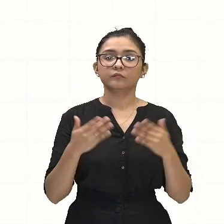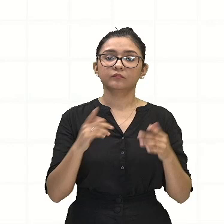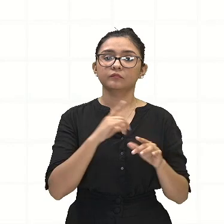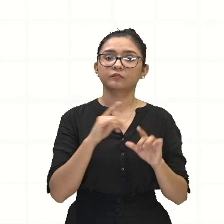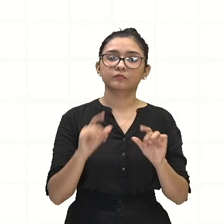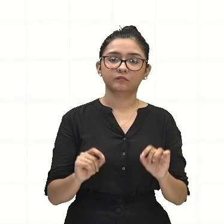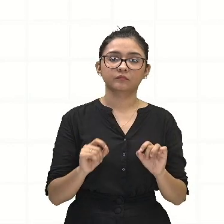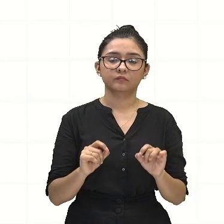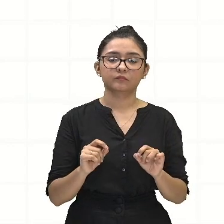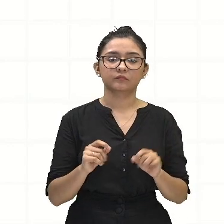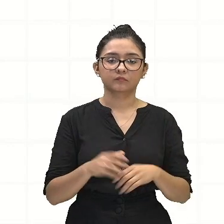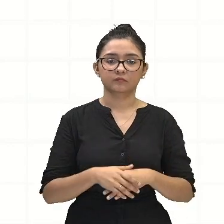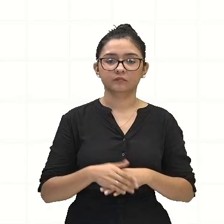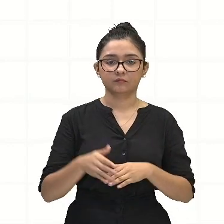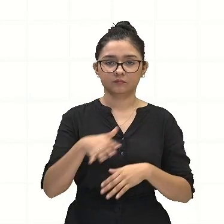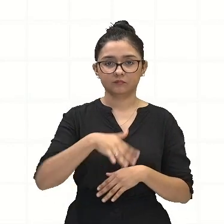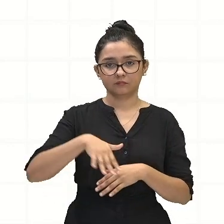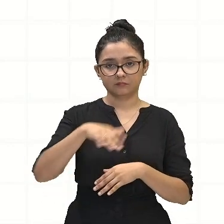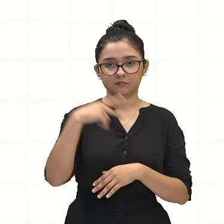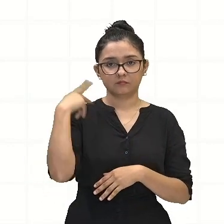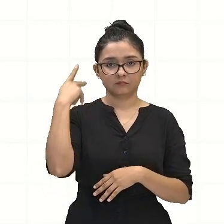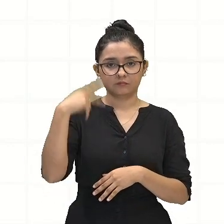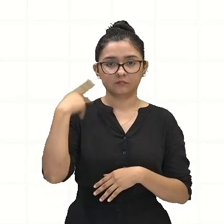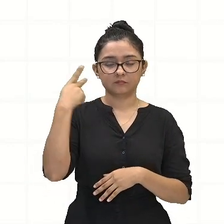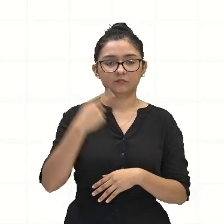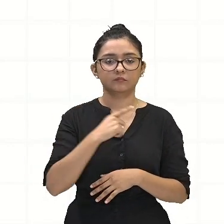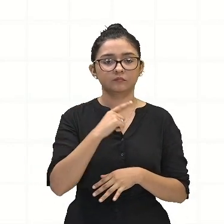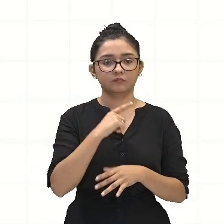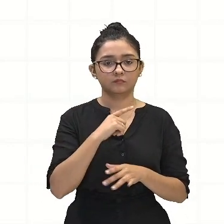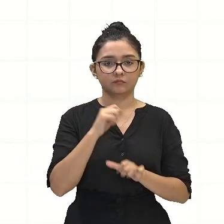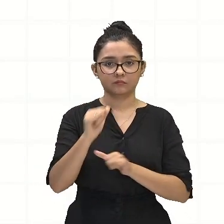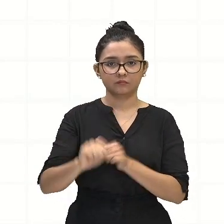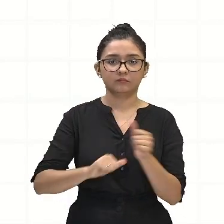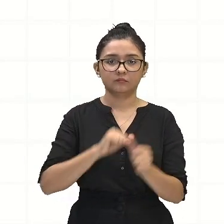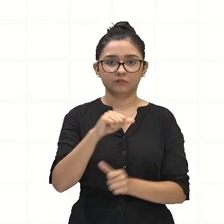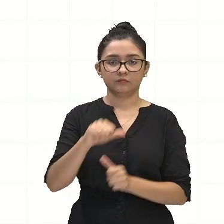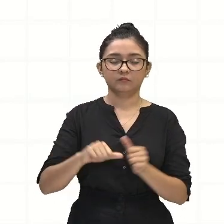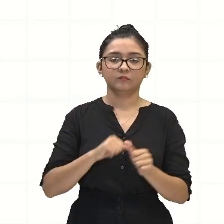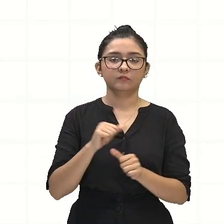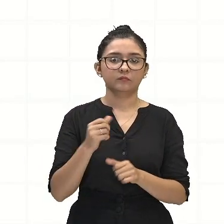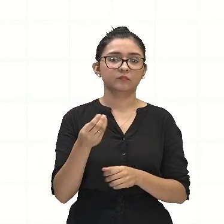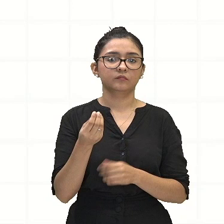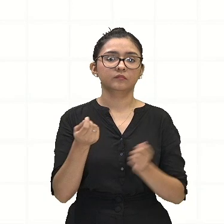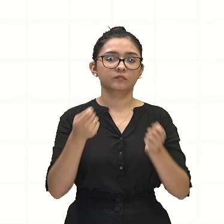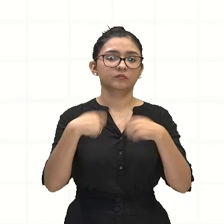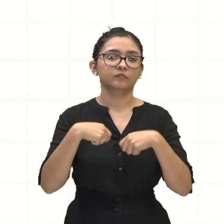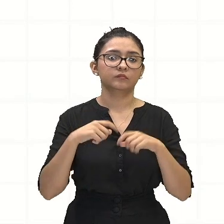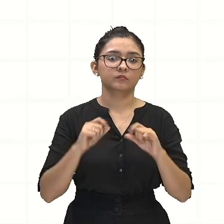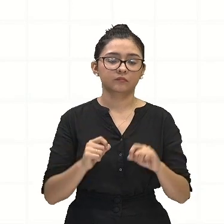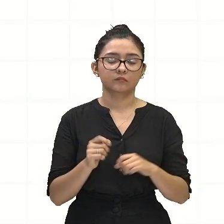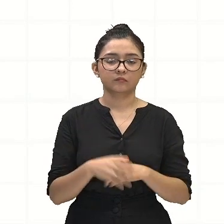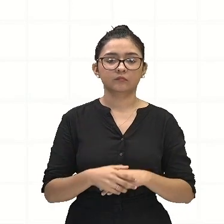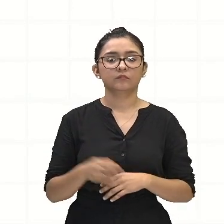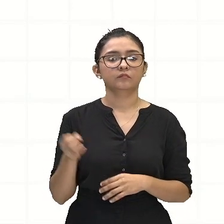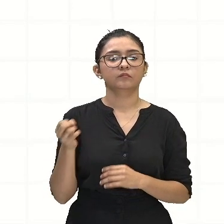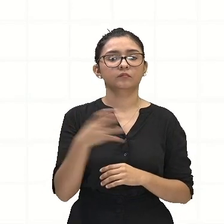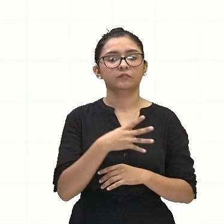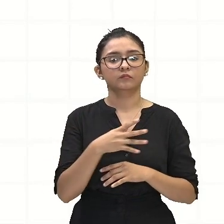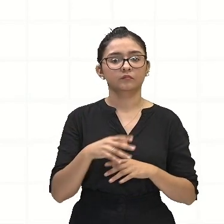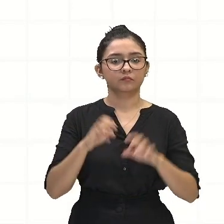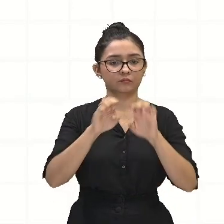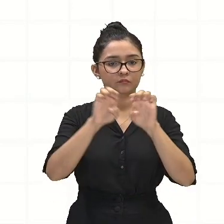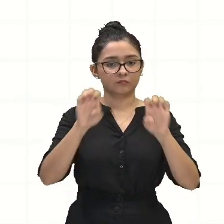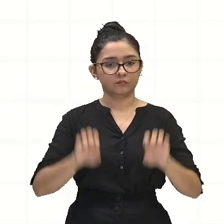temos no âmbito político essa mudança que vai proporcionar essa nova